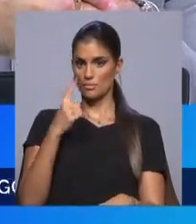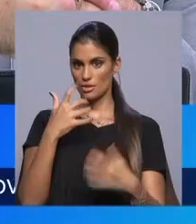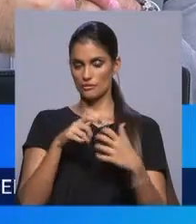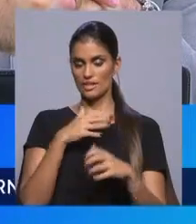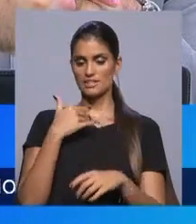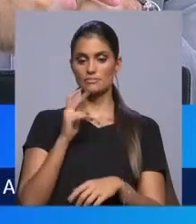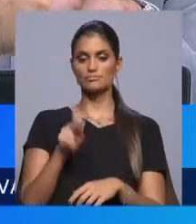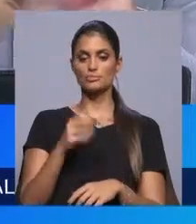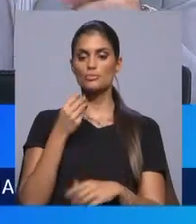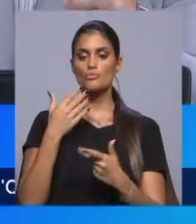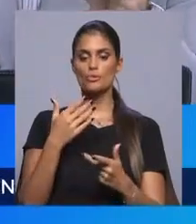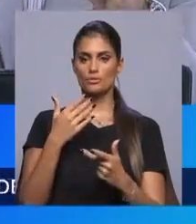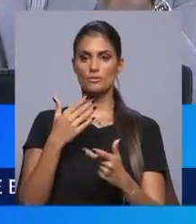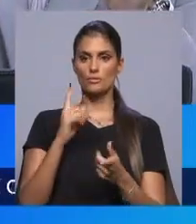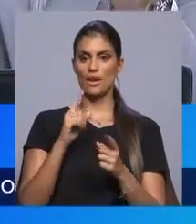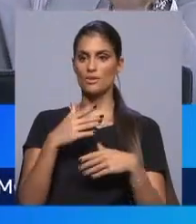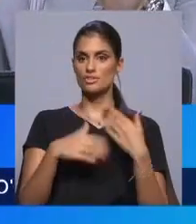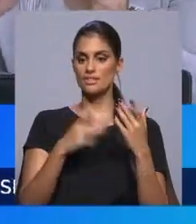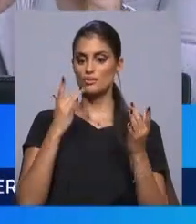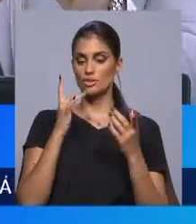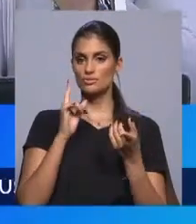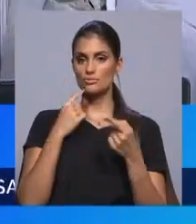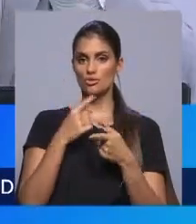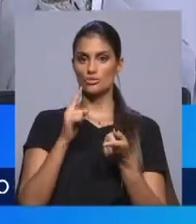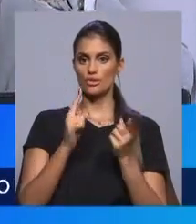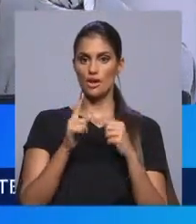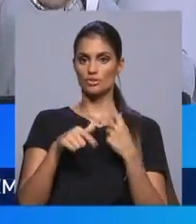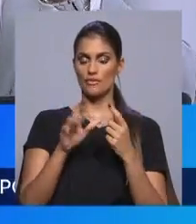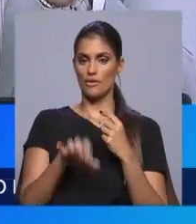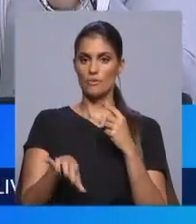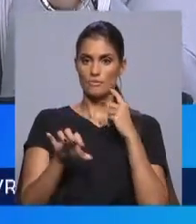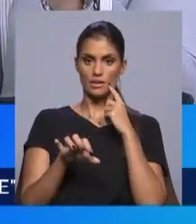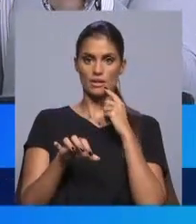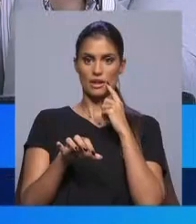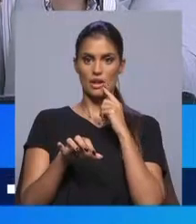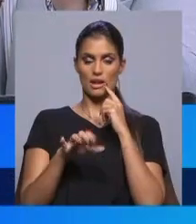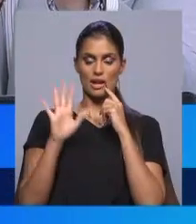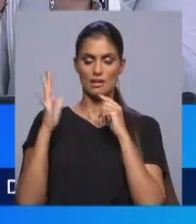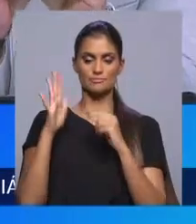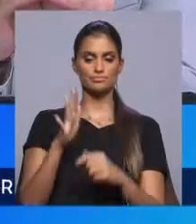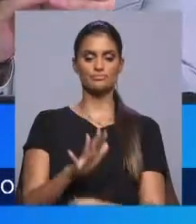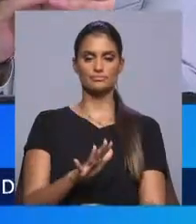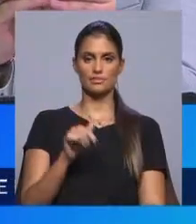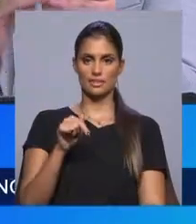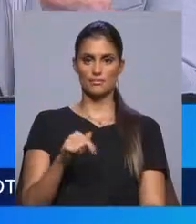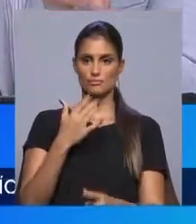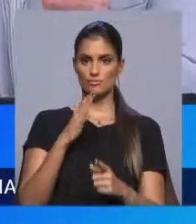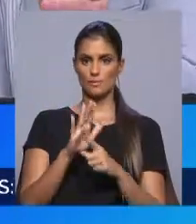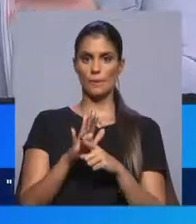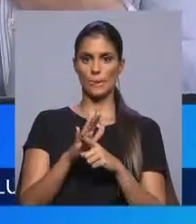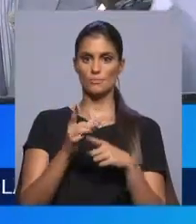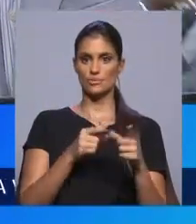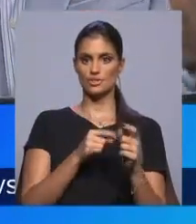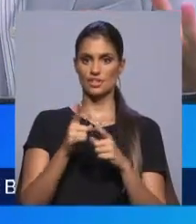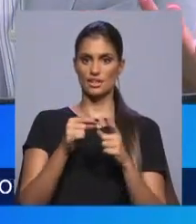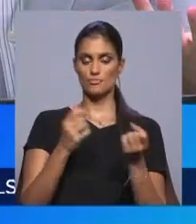de onde é que veio? O que é que aconteceu? Uma das teorias diz o seguinte: há uma outra maneira de termos muitos raios cósmicos a chegarem cá à Terra. É, por exemplo, quando uma estrela de grande